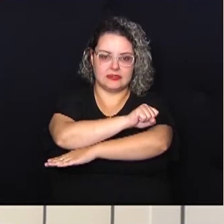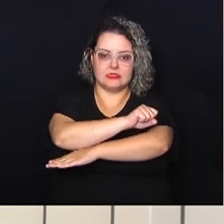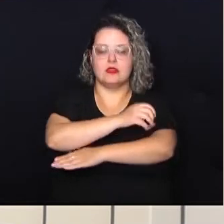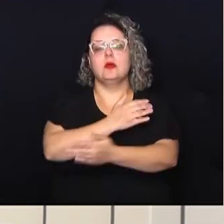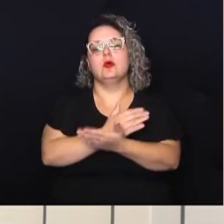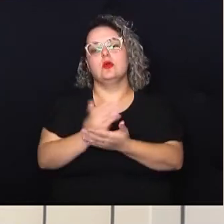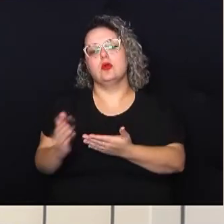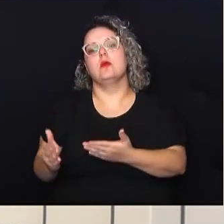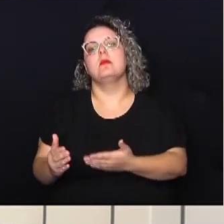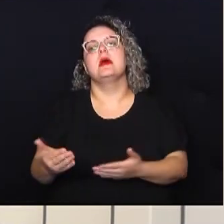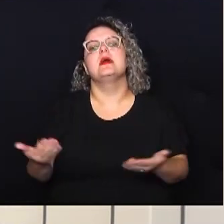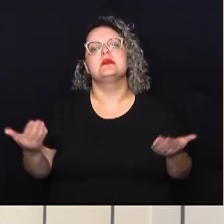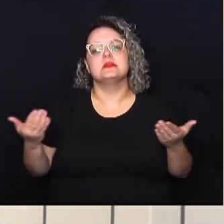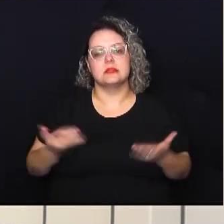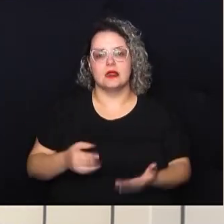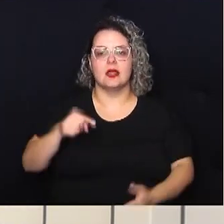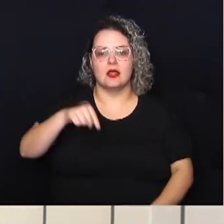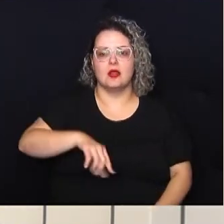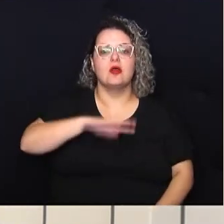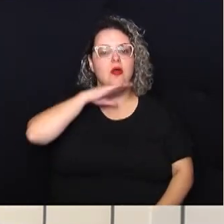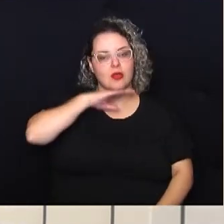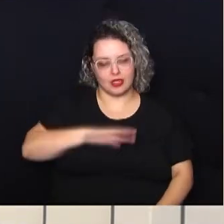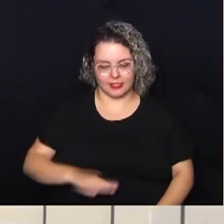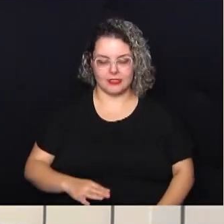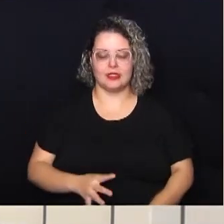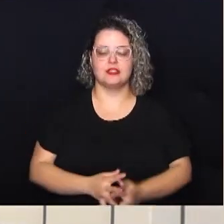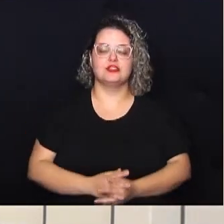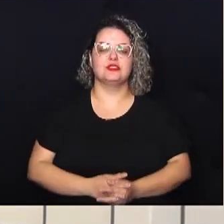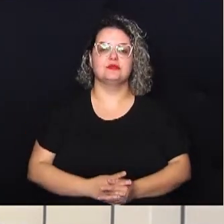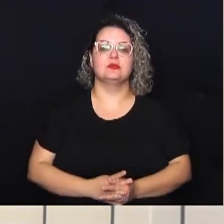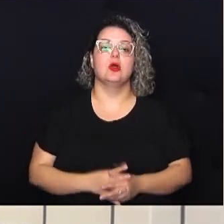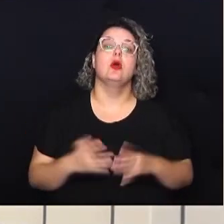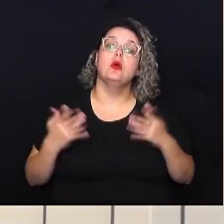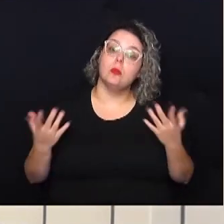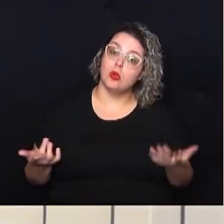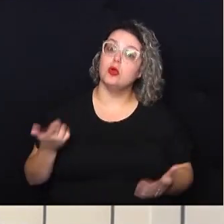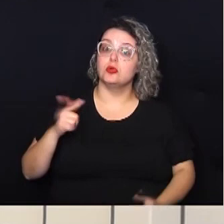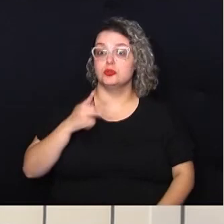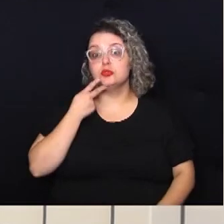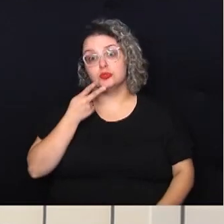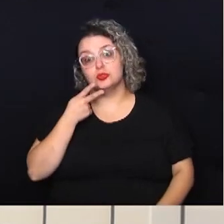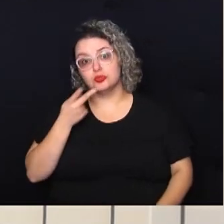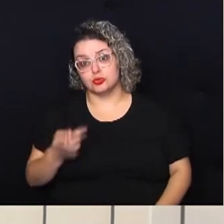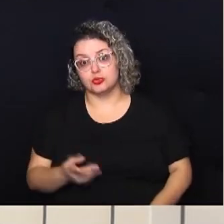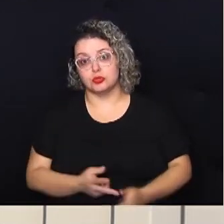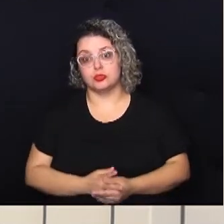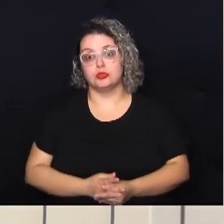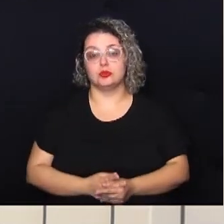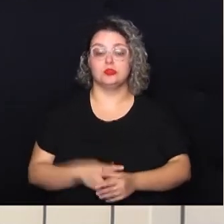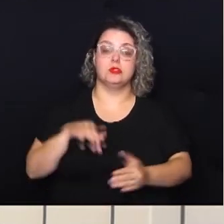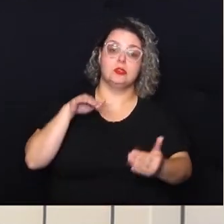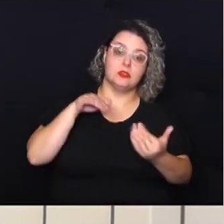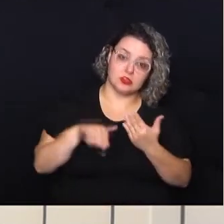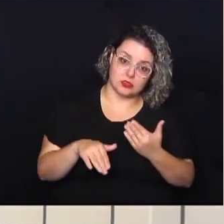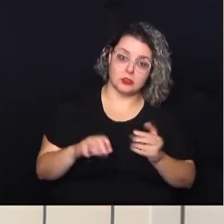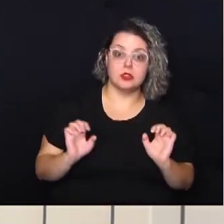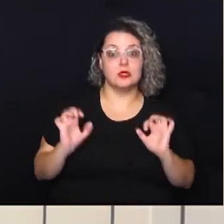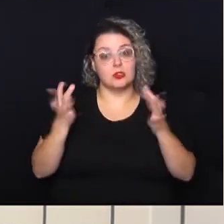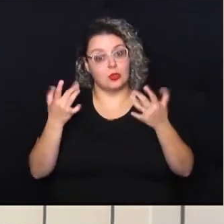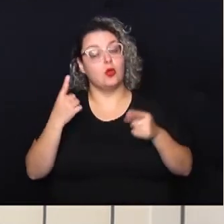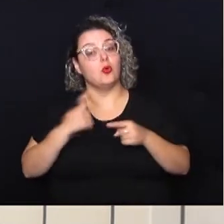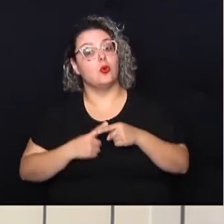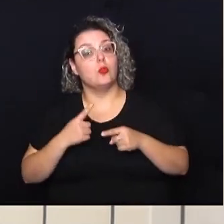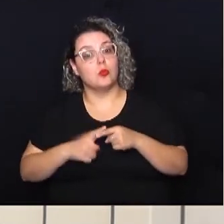começa então já nesta tarde. Bom, e a gente segue falando de trânsito e de eventos, porque